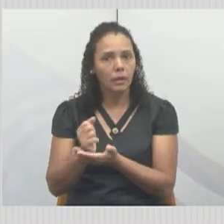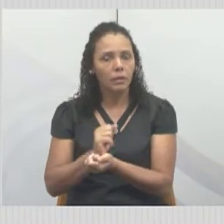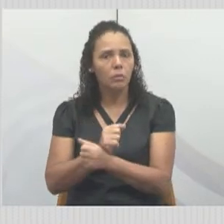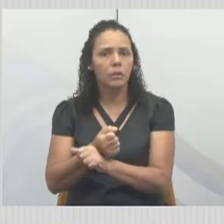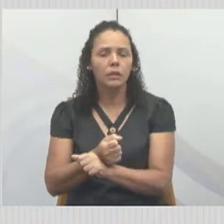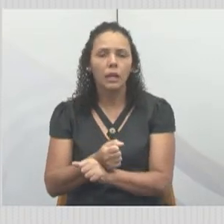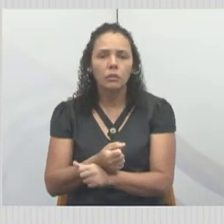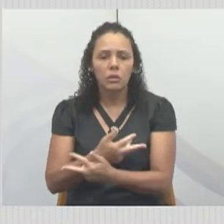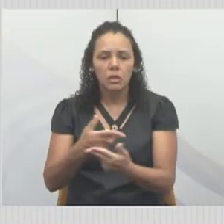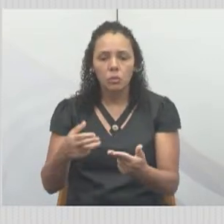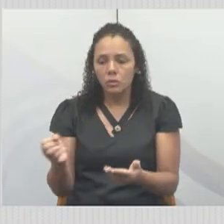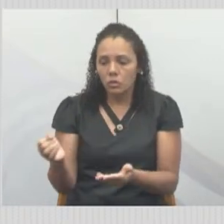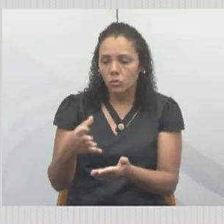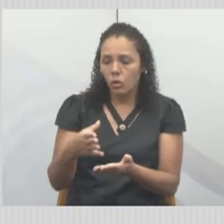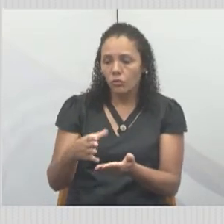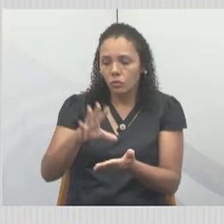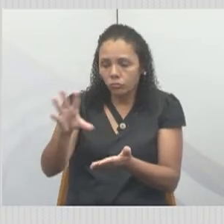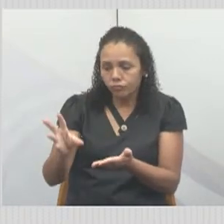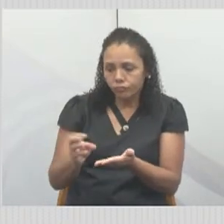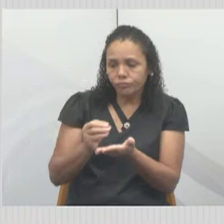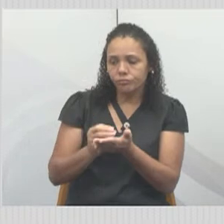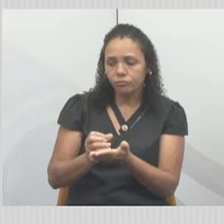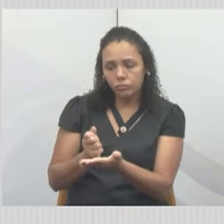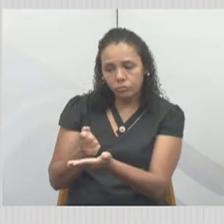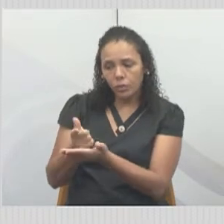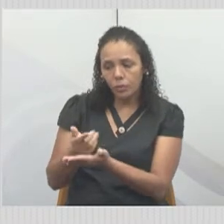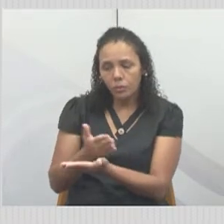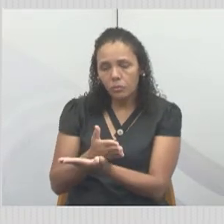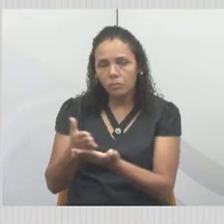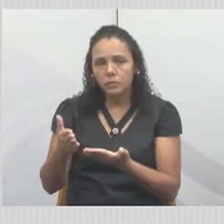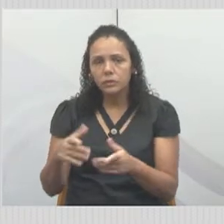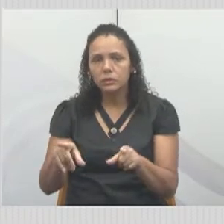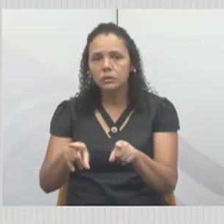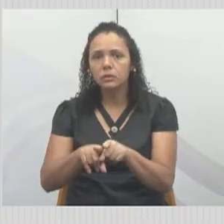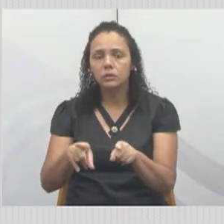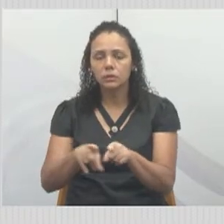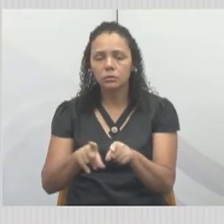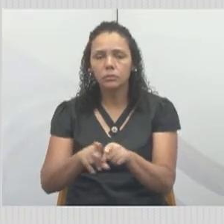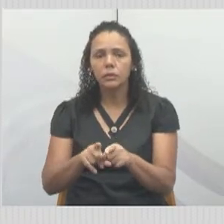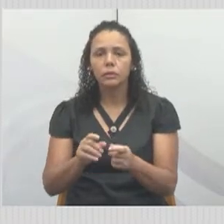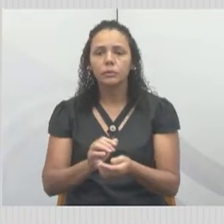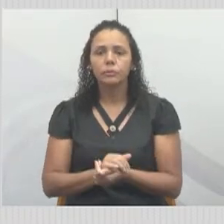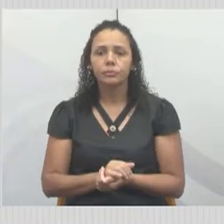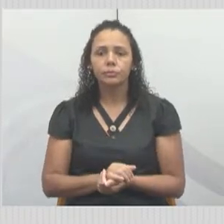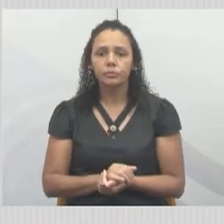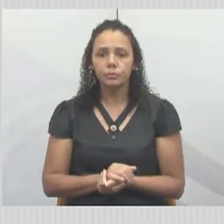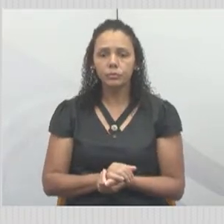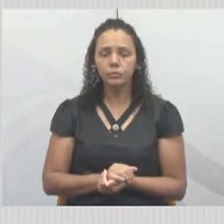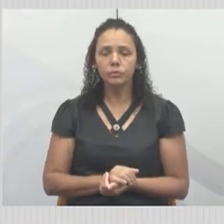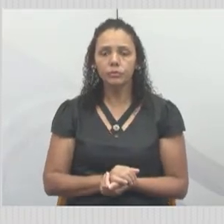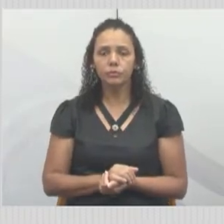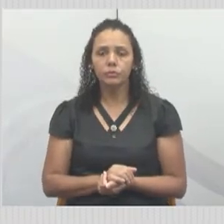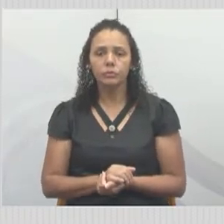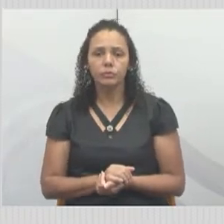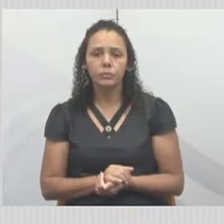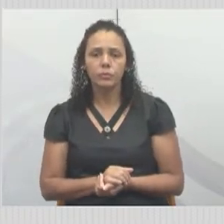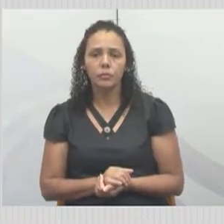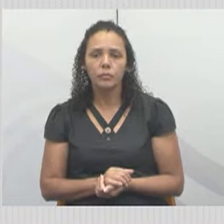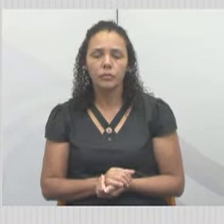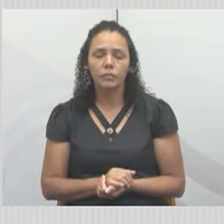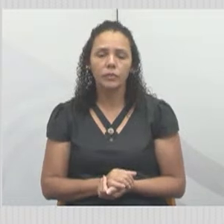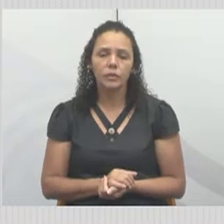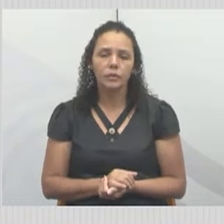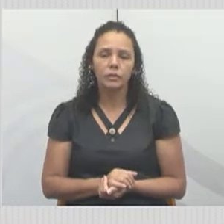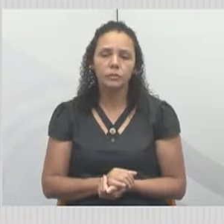a partir, inclusive, das projeções de aumento do custo fixo, né? De aumento de dissídio, de repasses ao